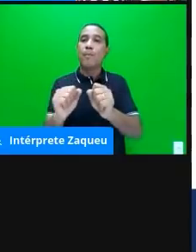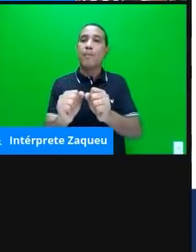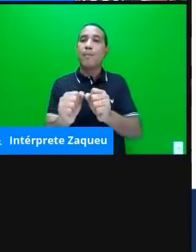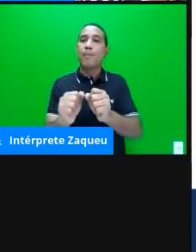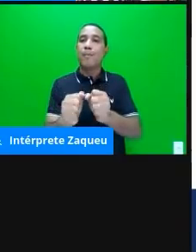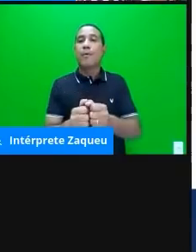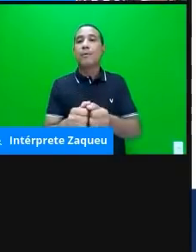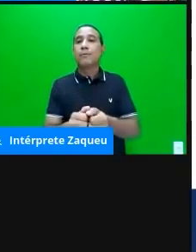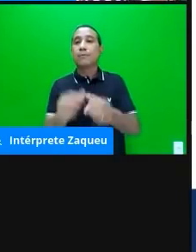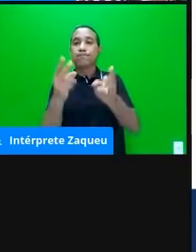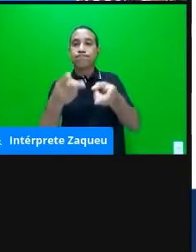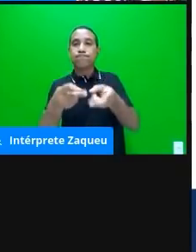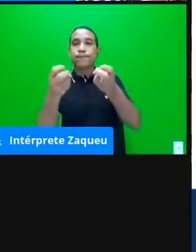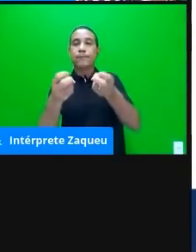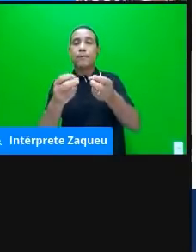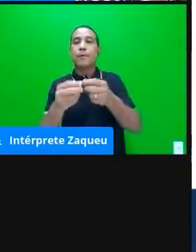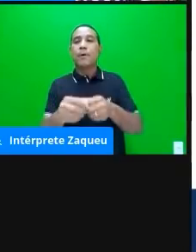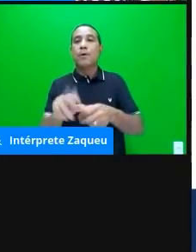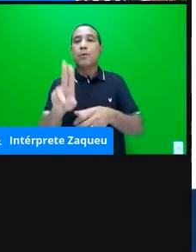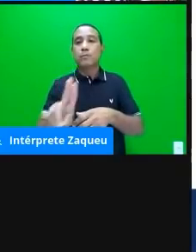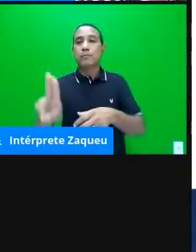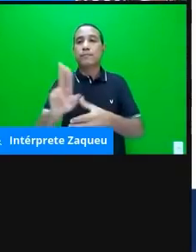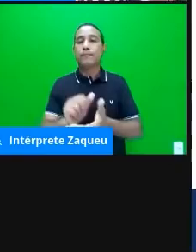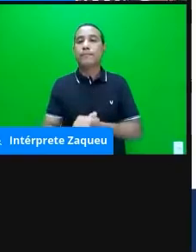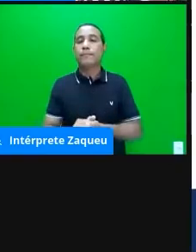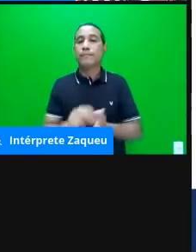essas leituras. Próximo.